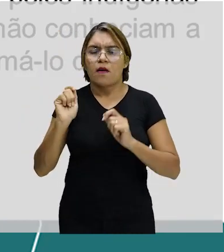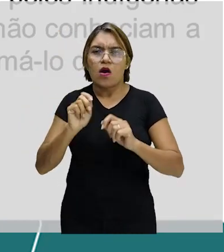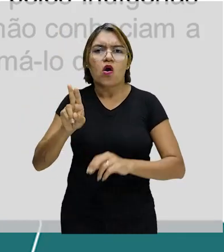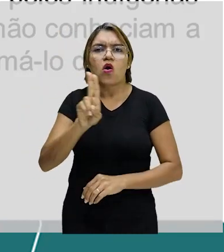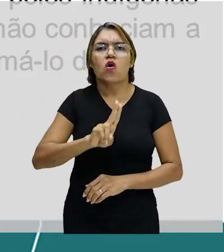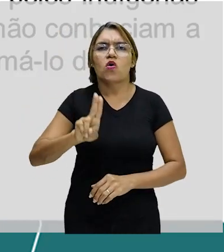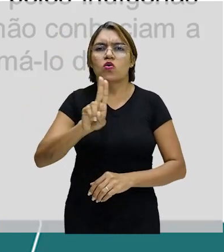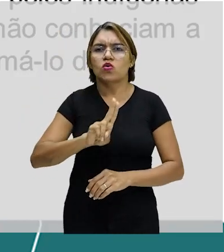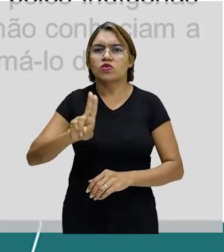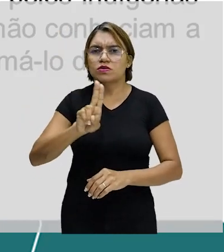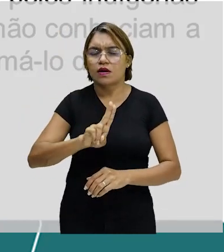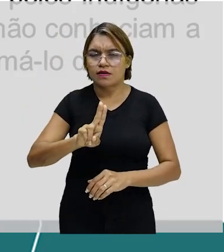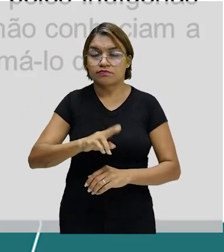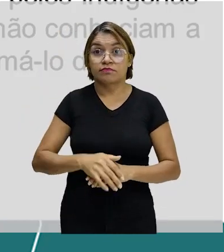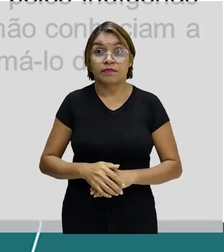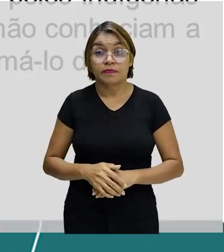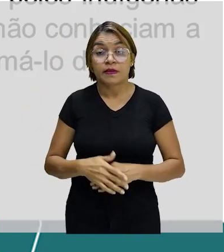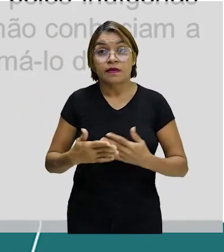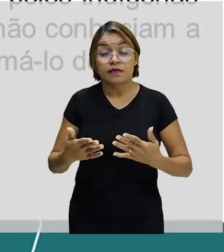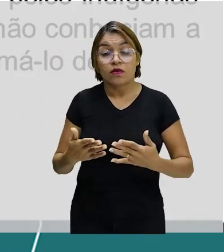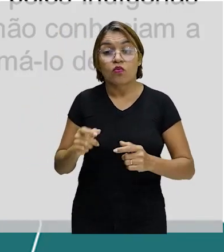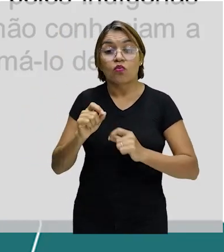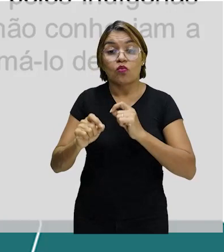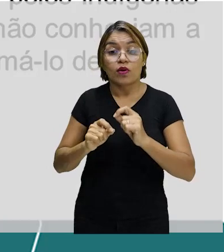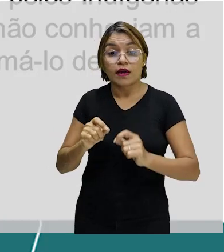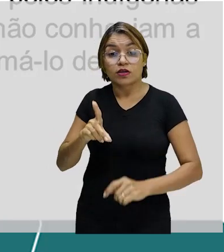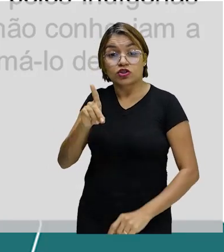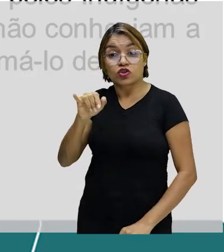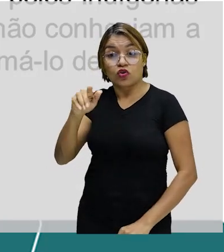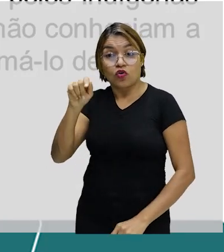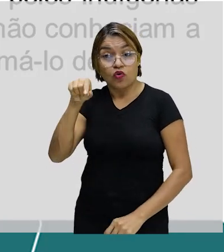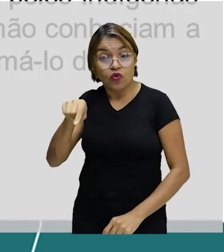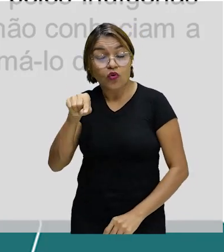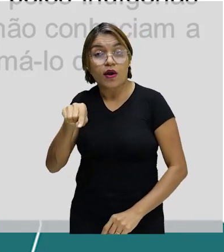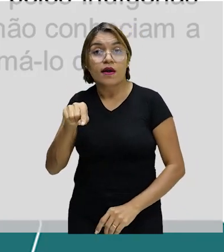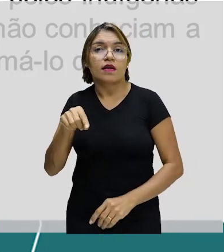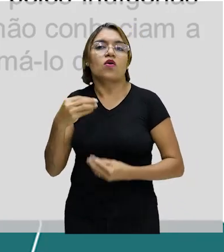os habitantes locais. Conta-se que Diogo Álvares Correia só